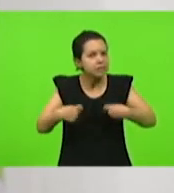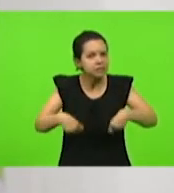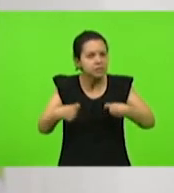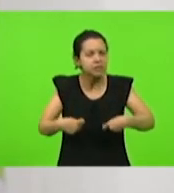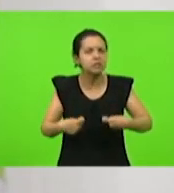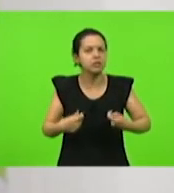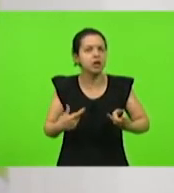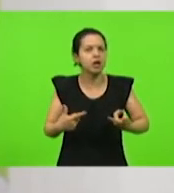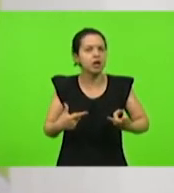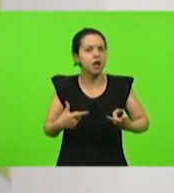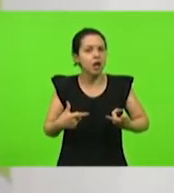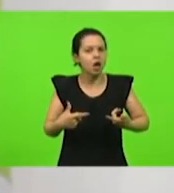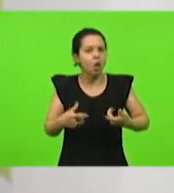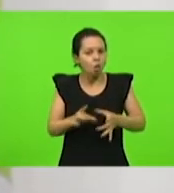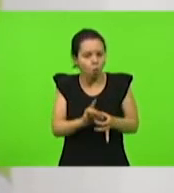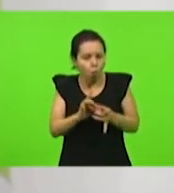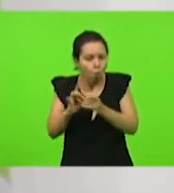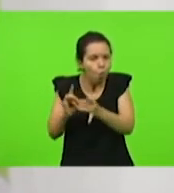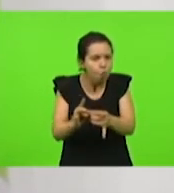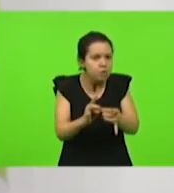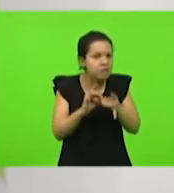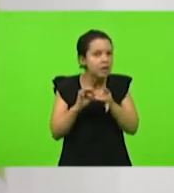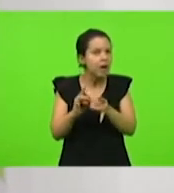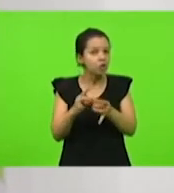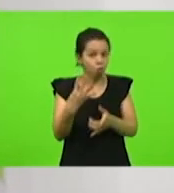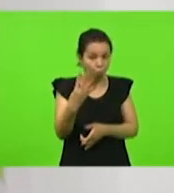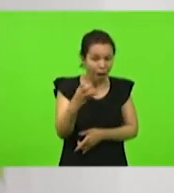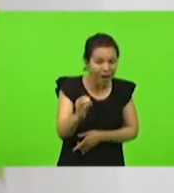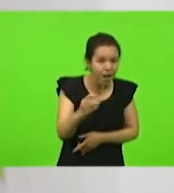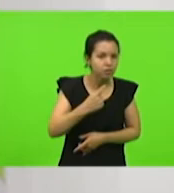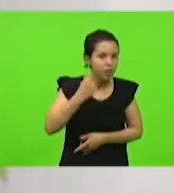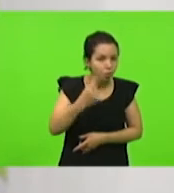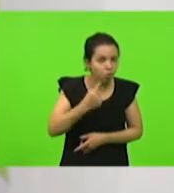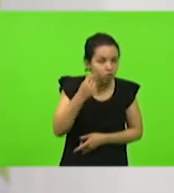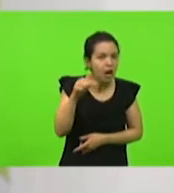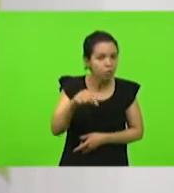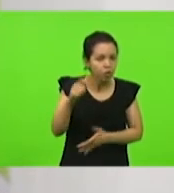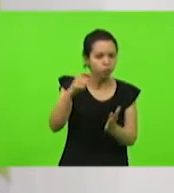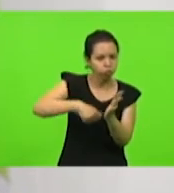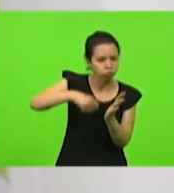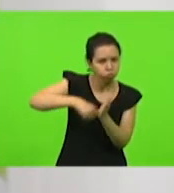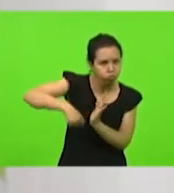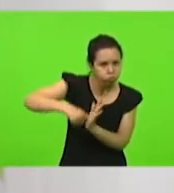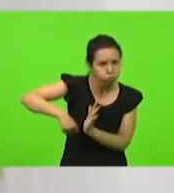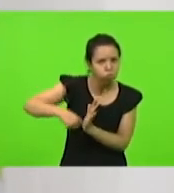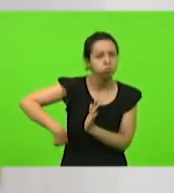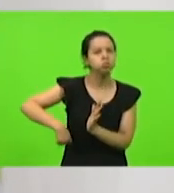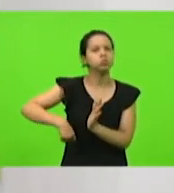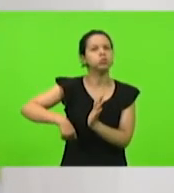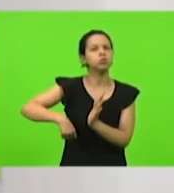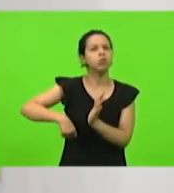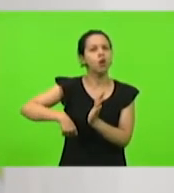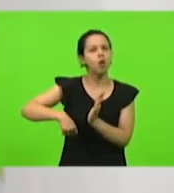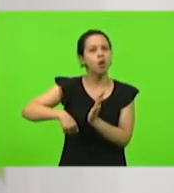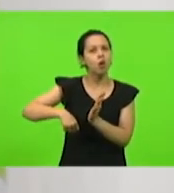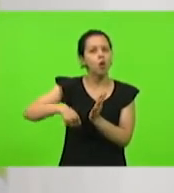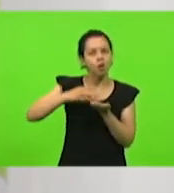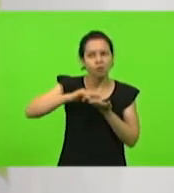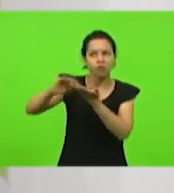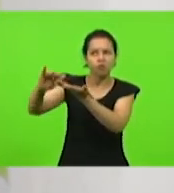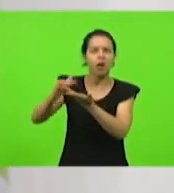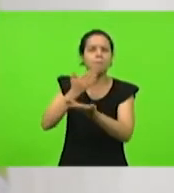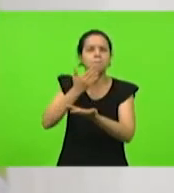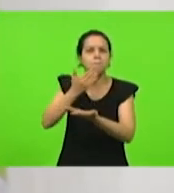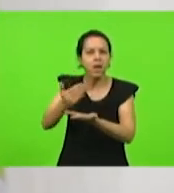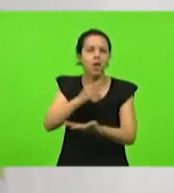uma atitude de unidade, onde os 40 parlamentares subscrevessem um ato de apelo ao